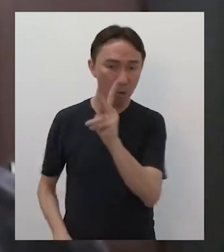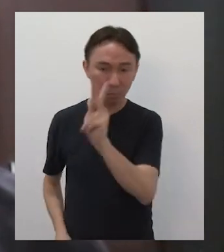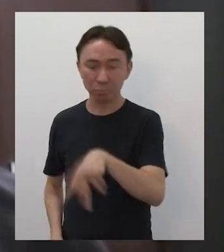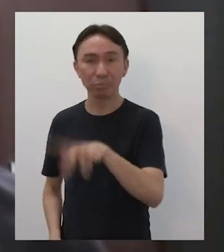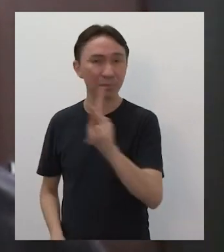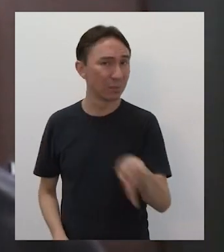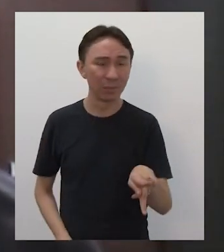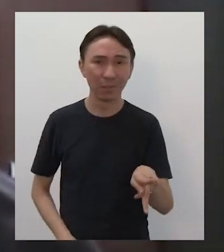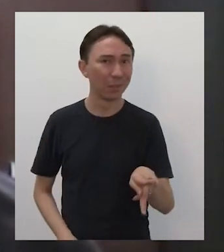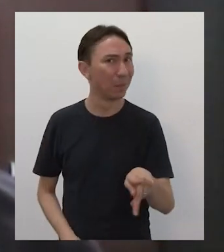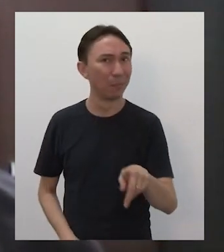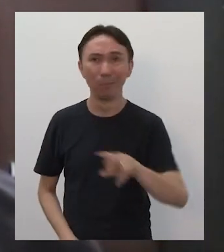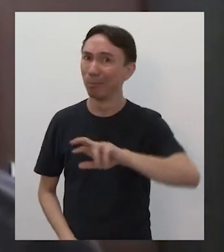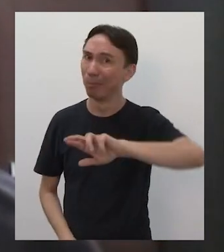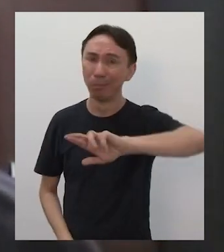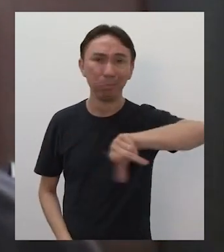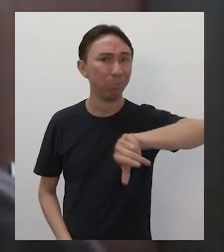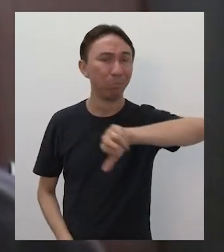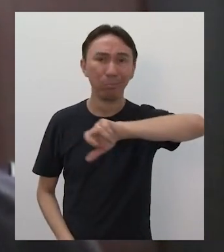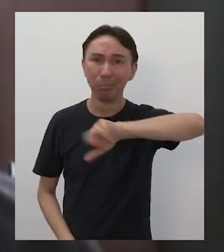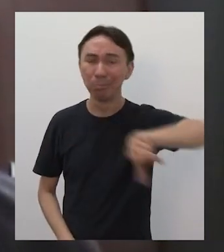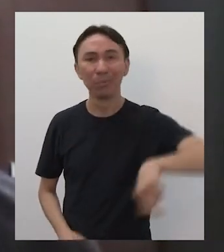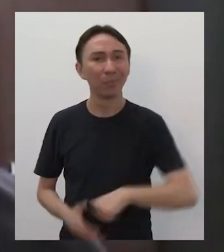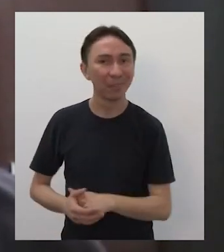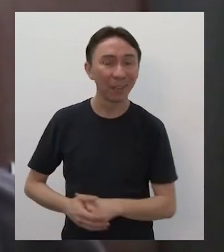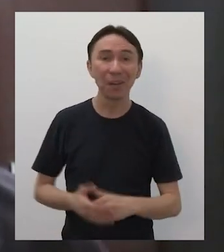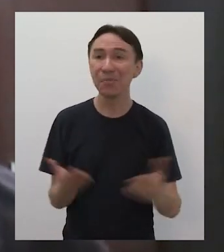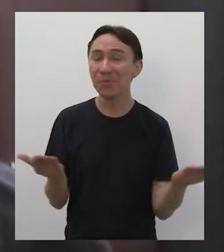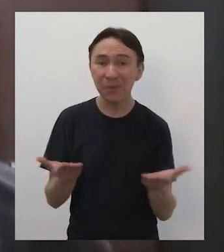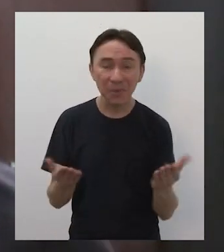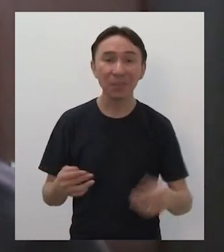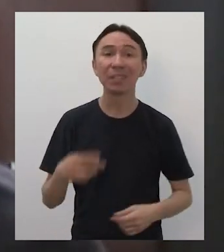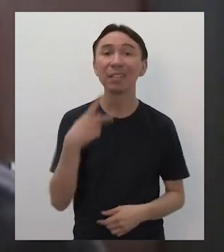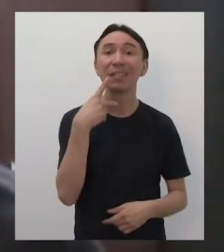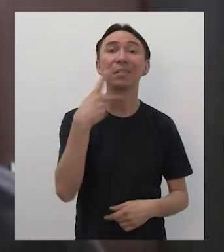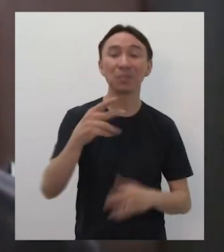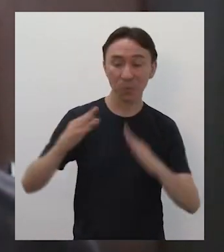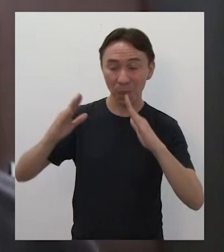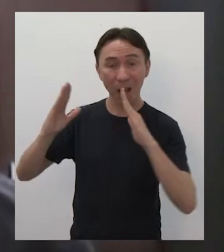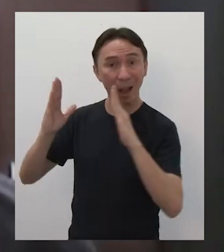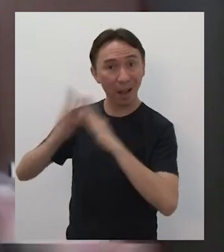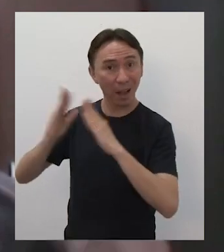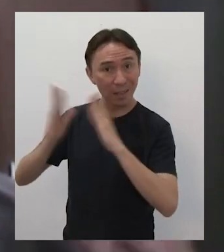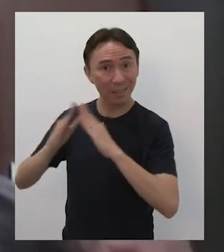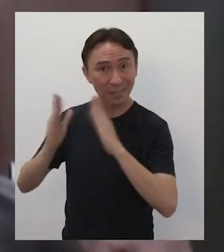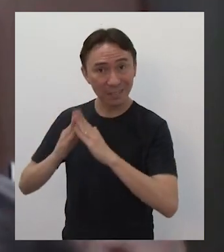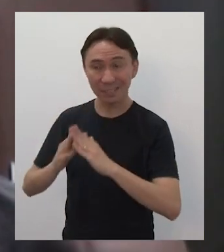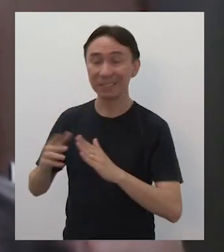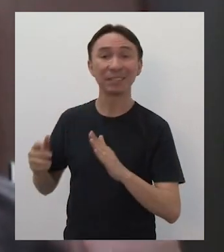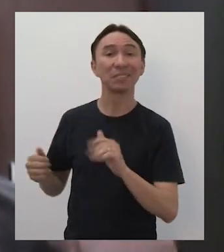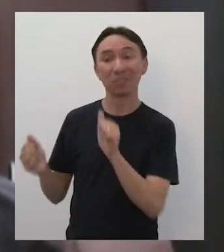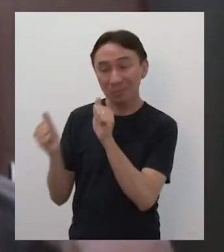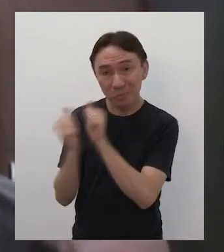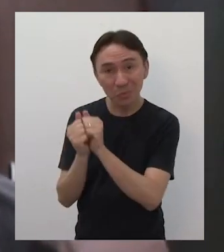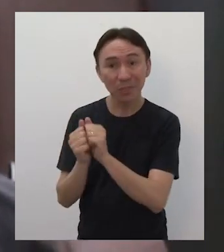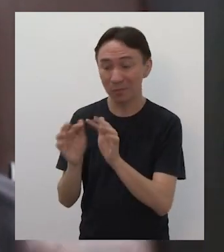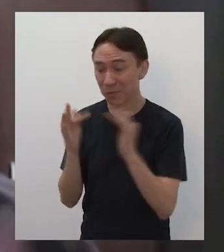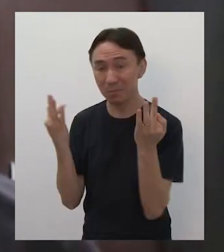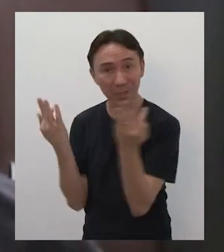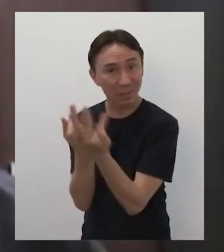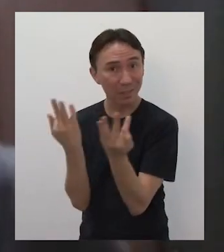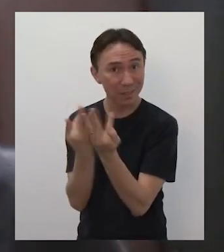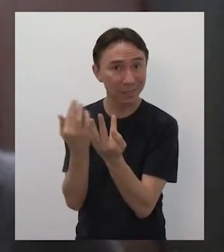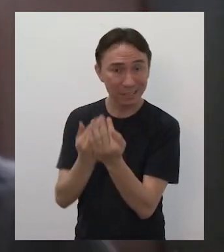porque você passou a conviver com os seus dentro da sua casa muito mais tempo que você não vivia antes da pandemia.